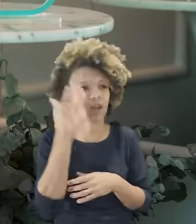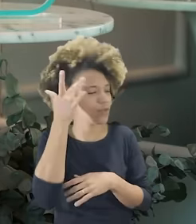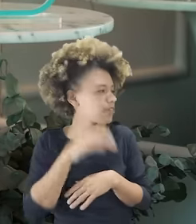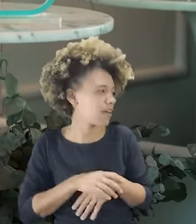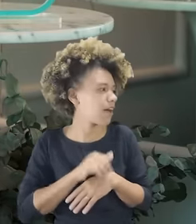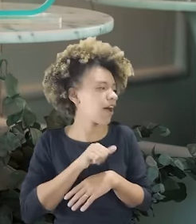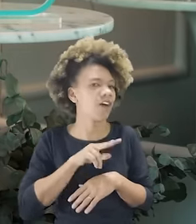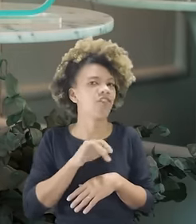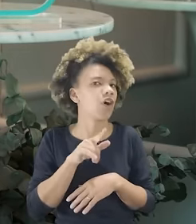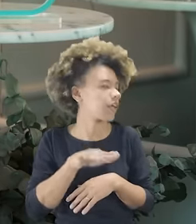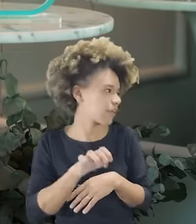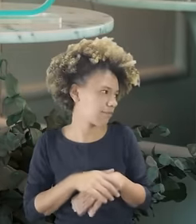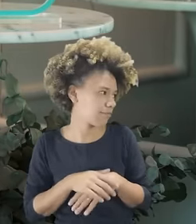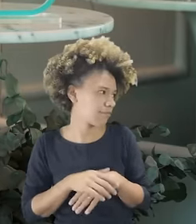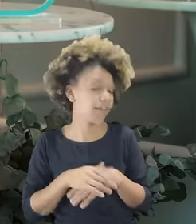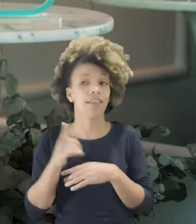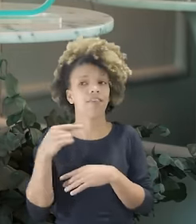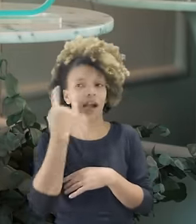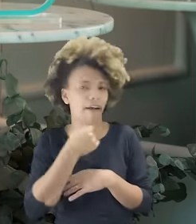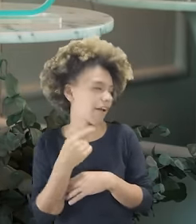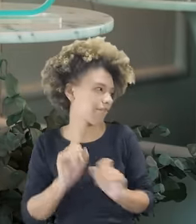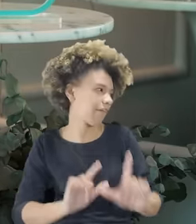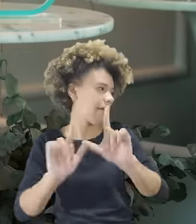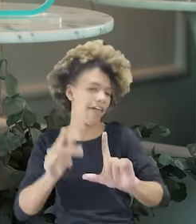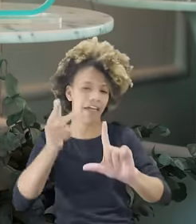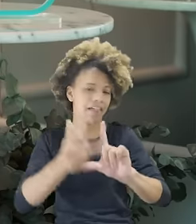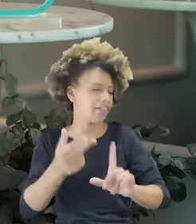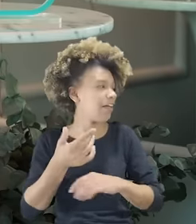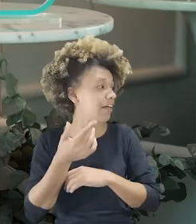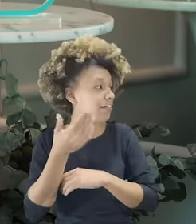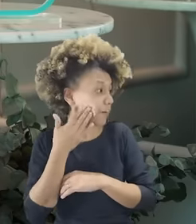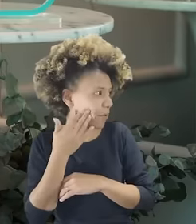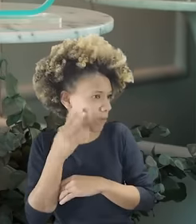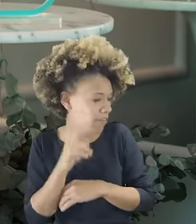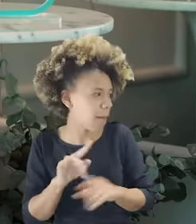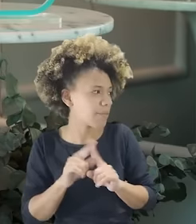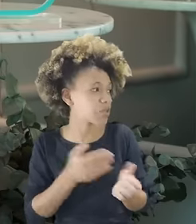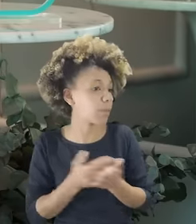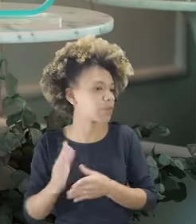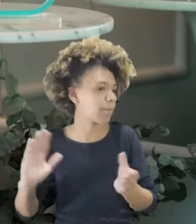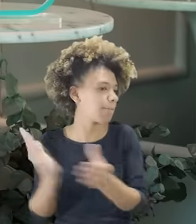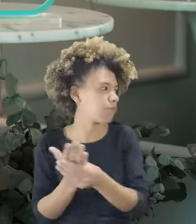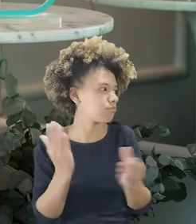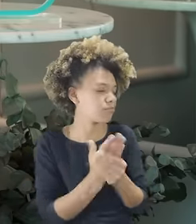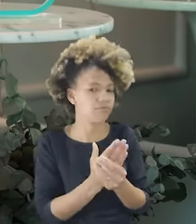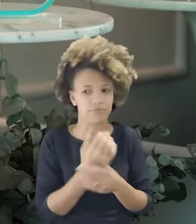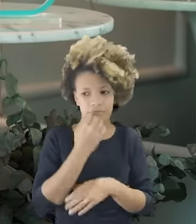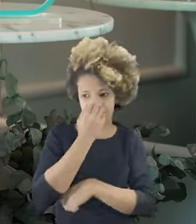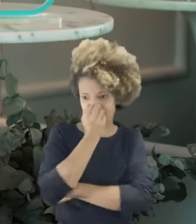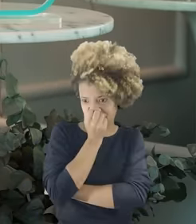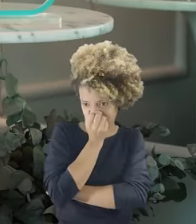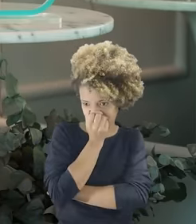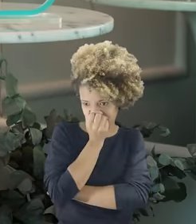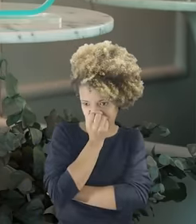eu pegava Sei lá o avô aqui pegava tava lá o da cara dele dava para ver E aí quando começou a chegar processo na minha